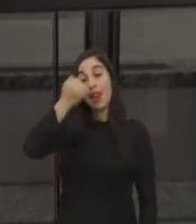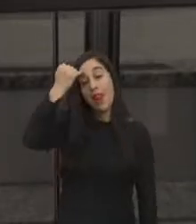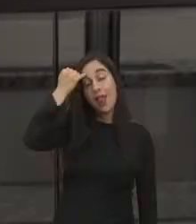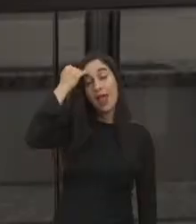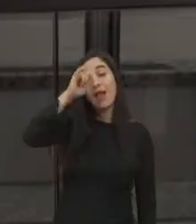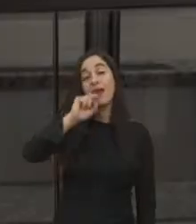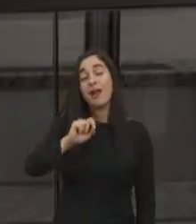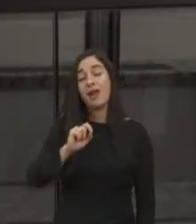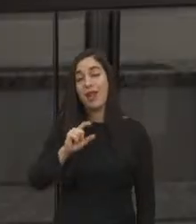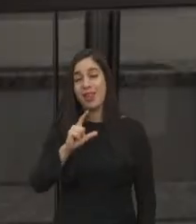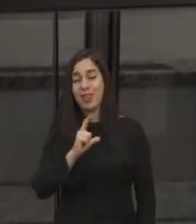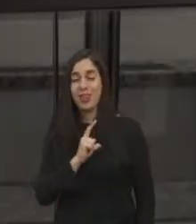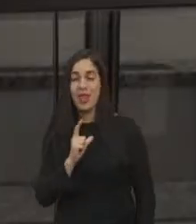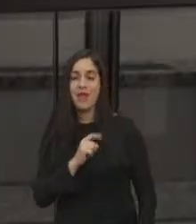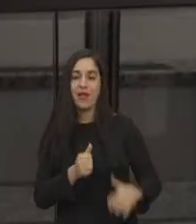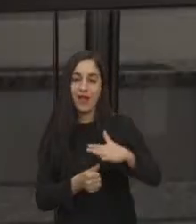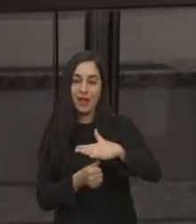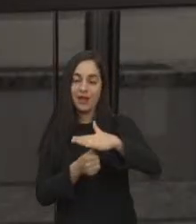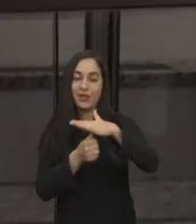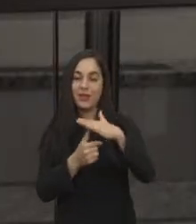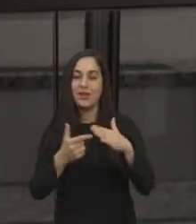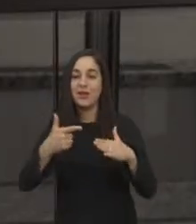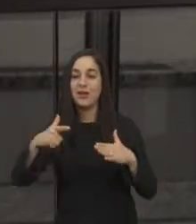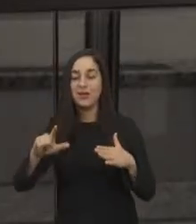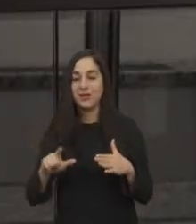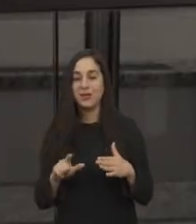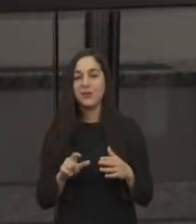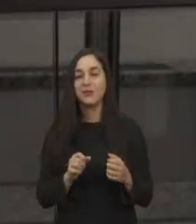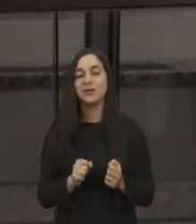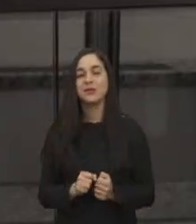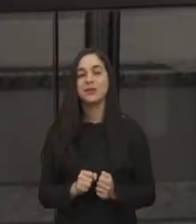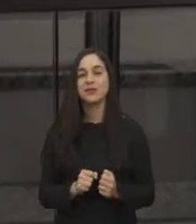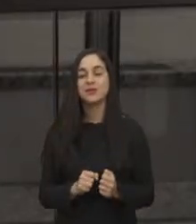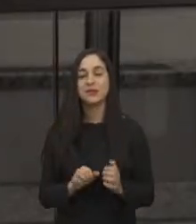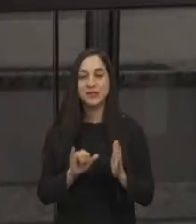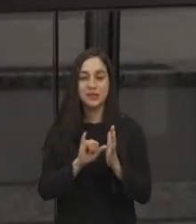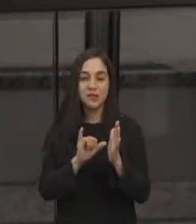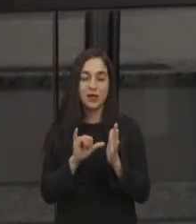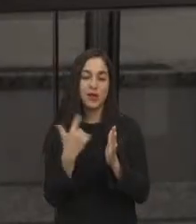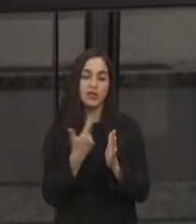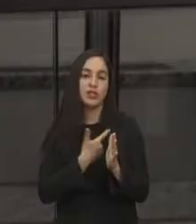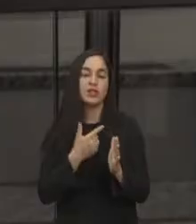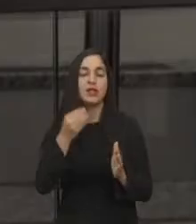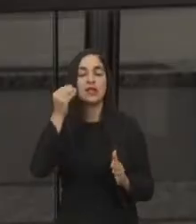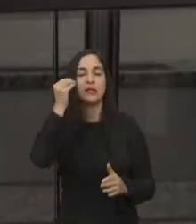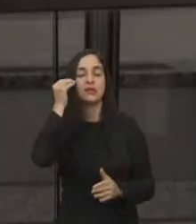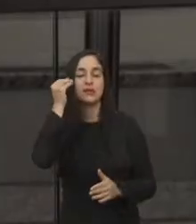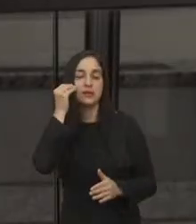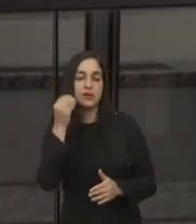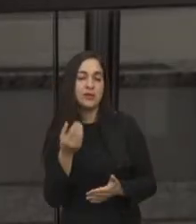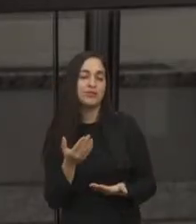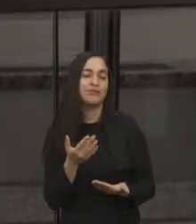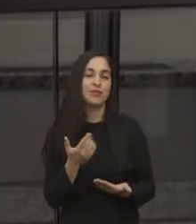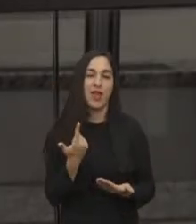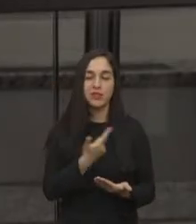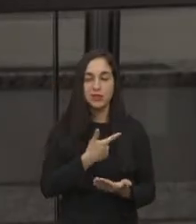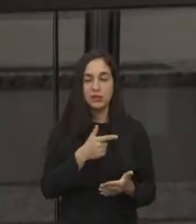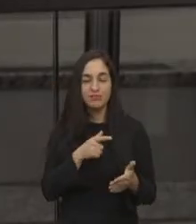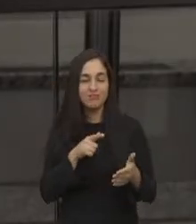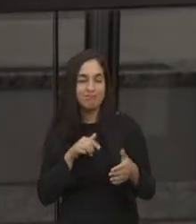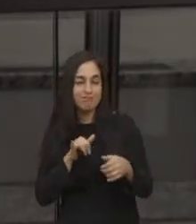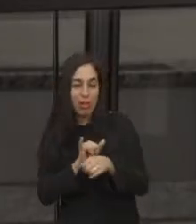avanço com a reitoria, com outro edital, que nós também submetemos, concorremos, conseguimos, né? Então,